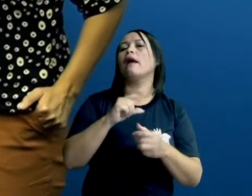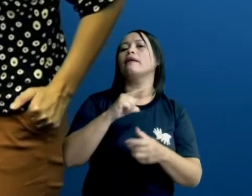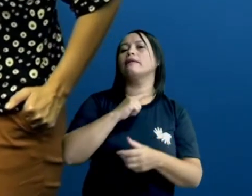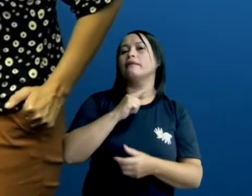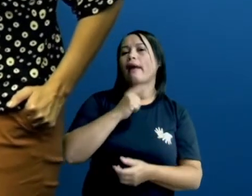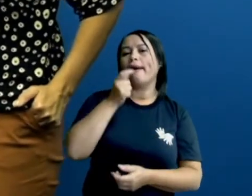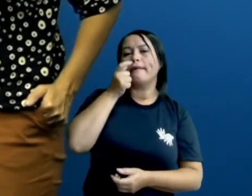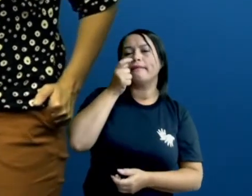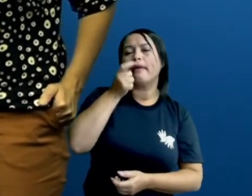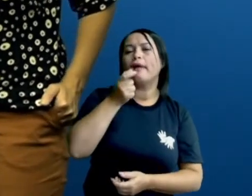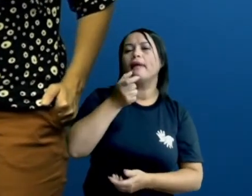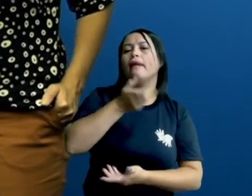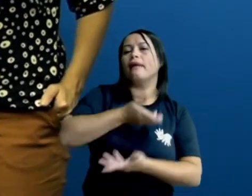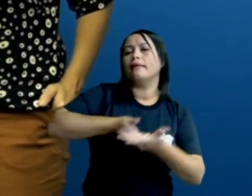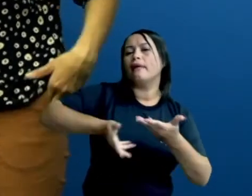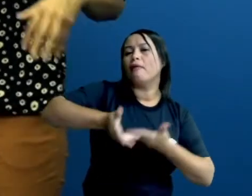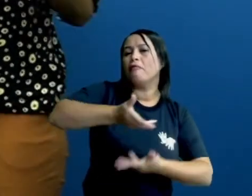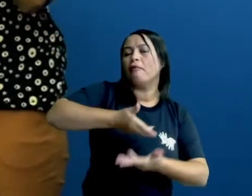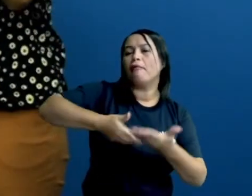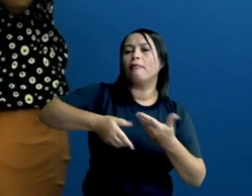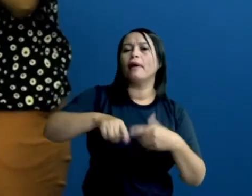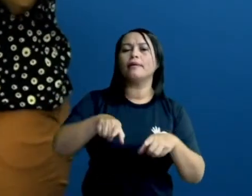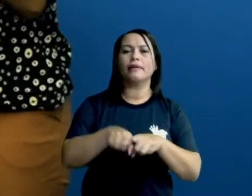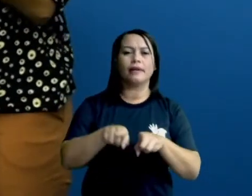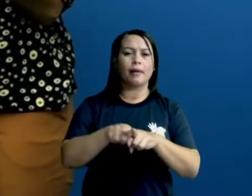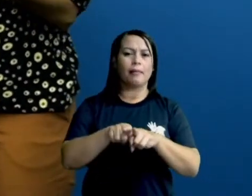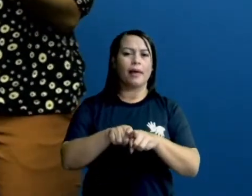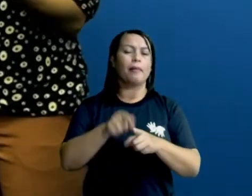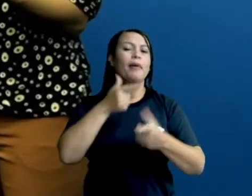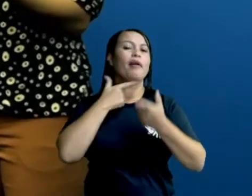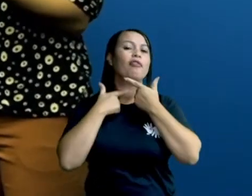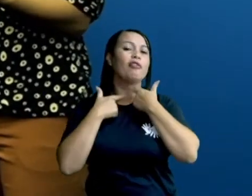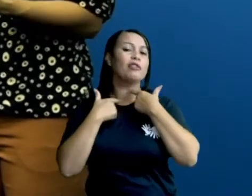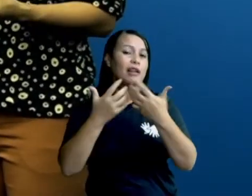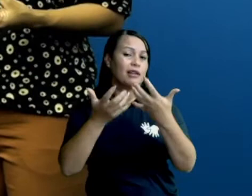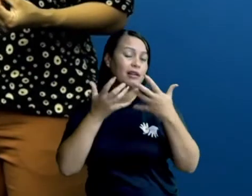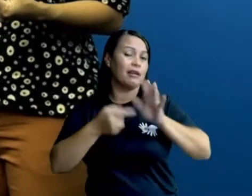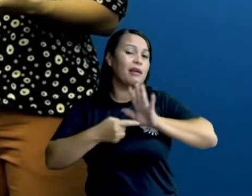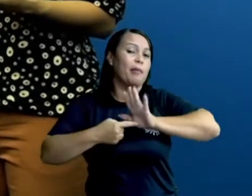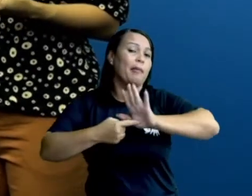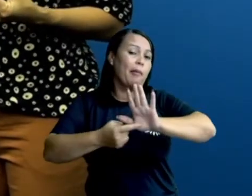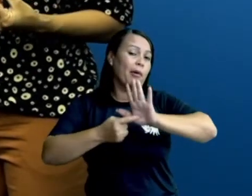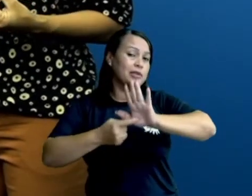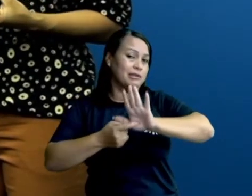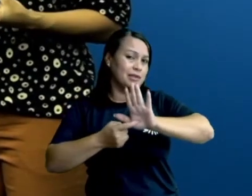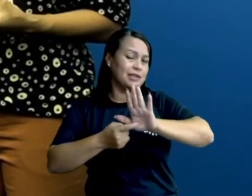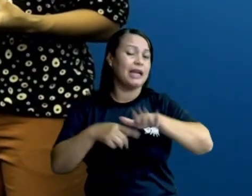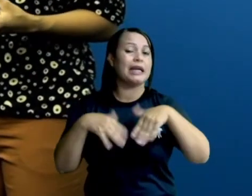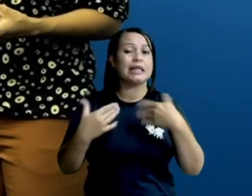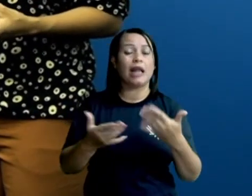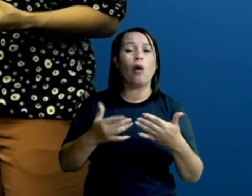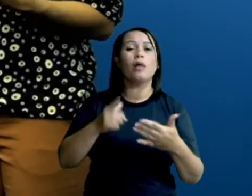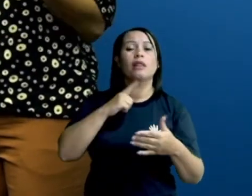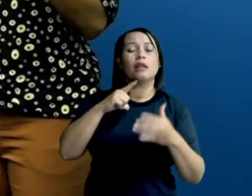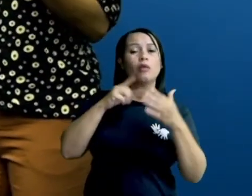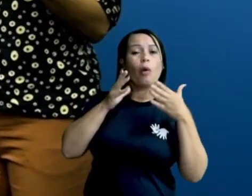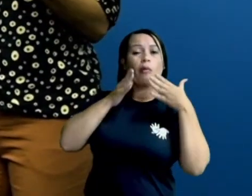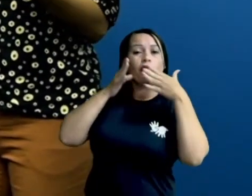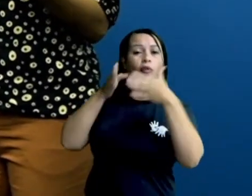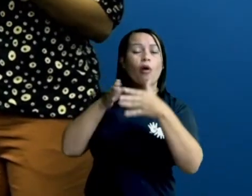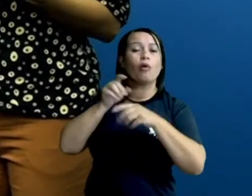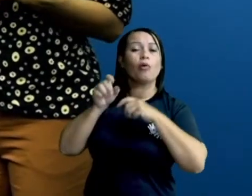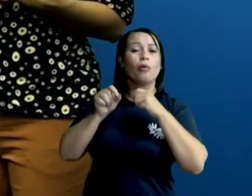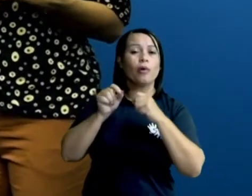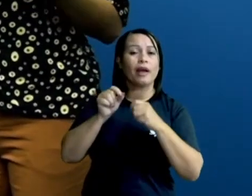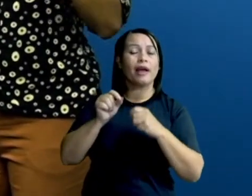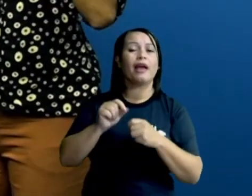interesse e envolvimento para aquilo que ele está querendo representar. Nesse caso aqui em específico,